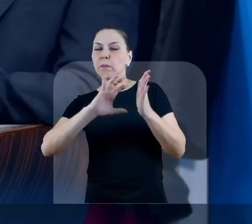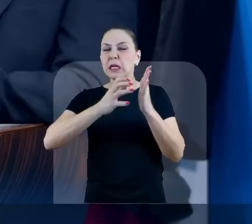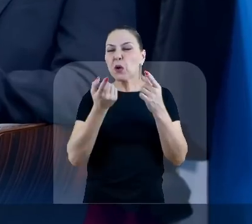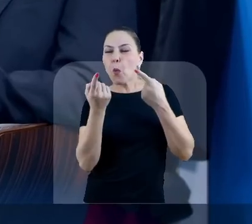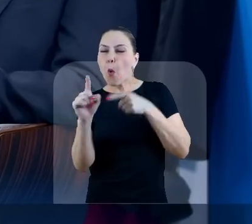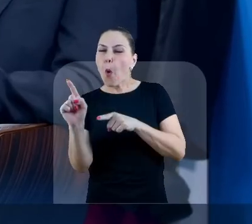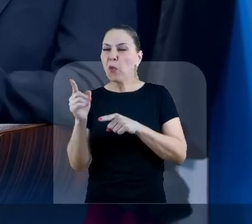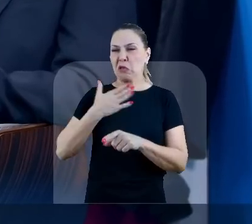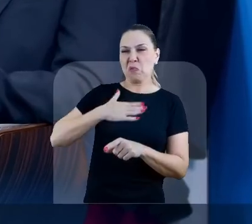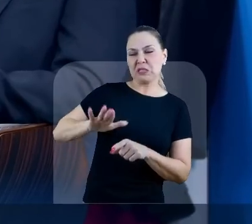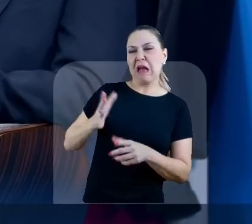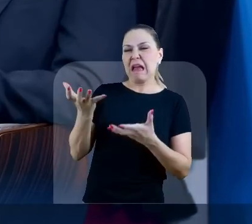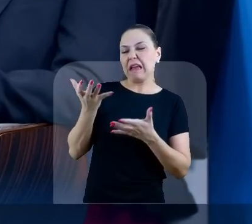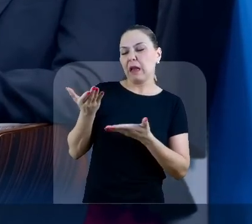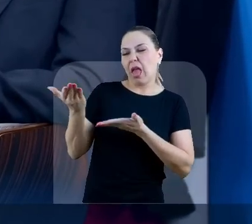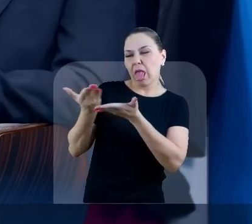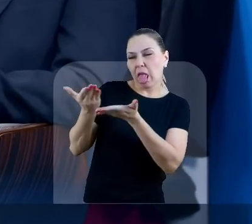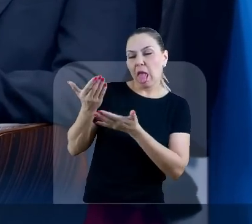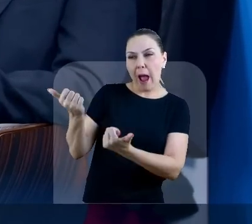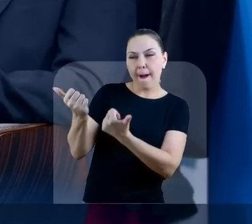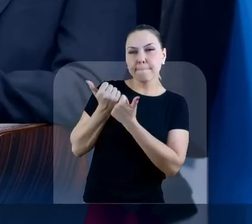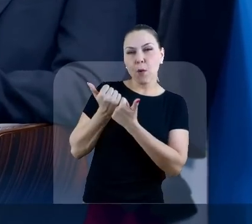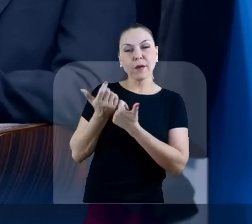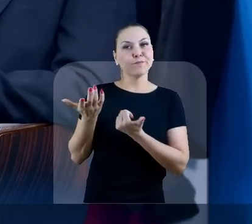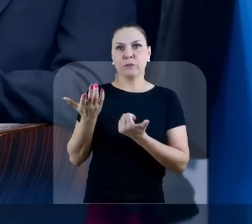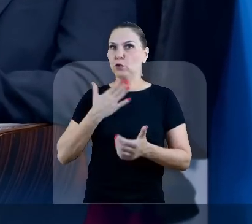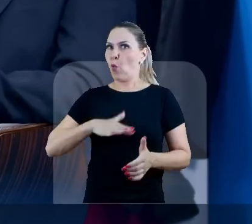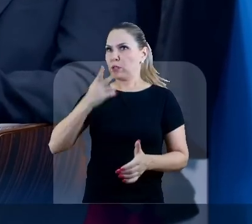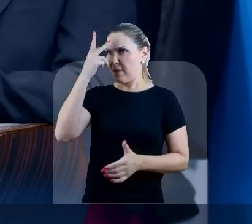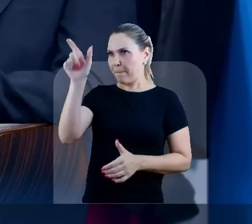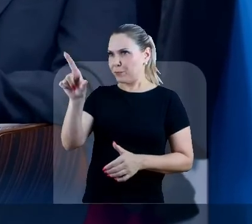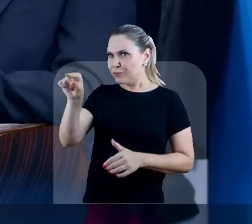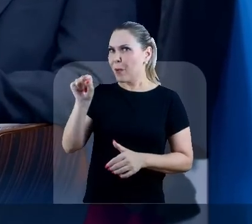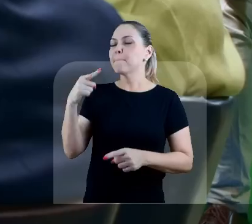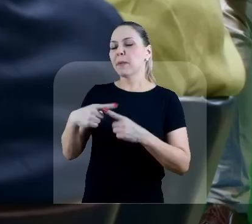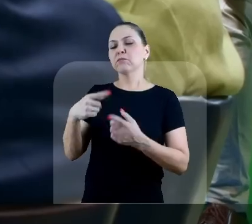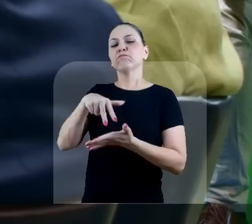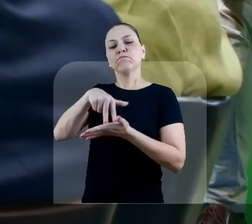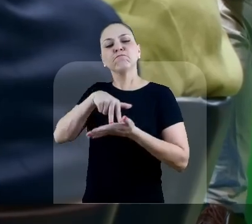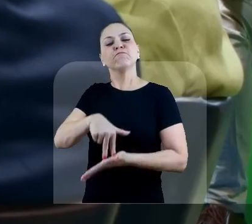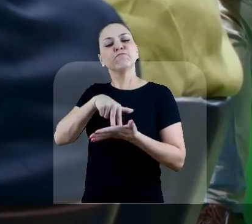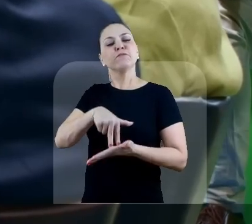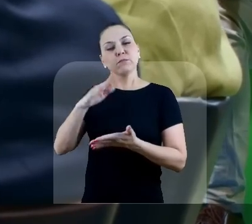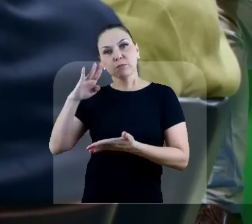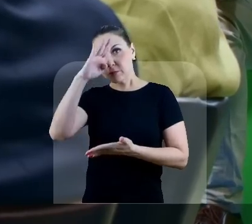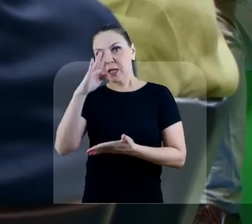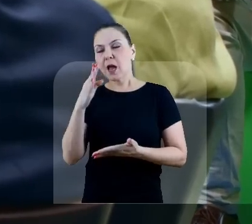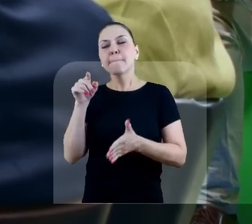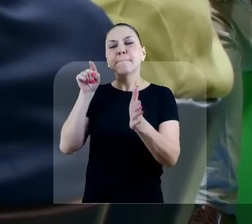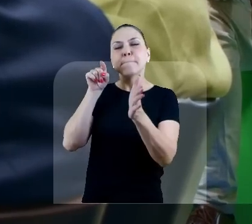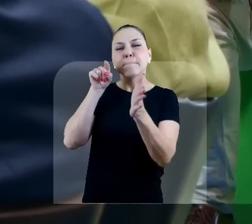que um partido ou outro que estava querendo negociar apoio não gostava. E a pergunta que me fizeram é, e eu gostaria de fazer ao